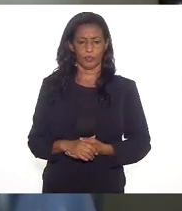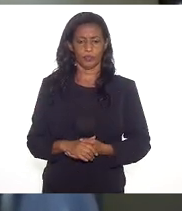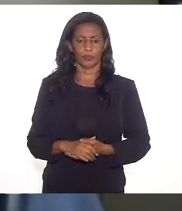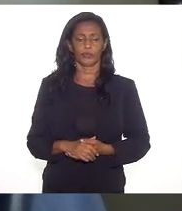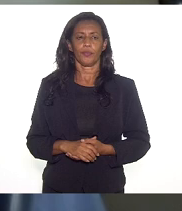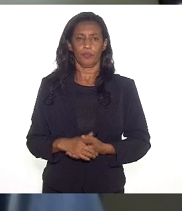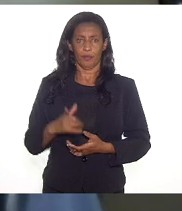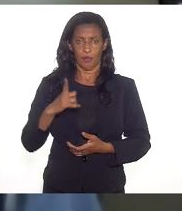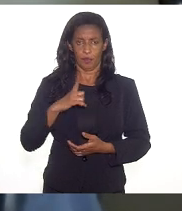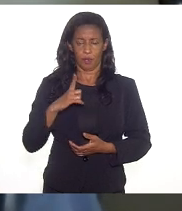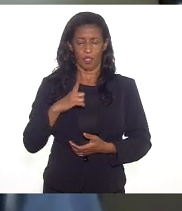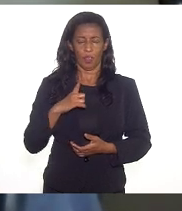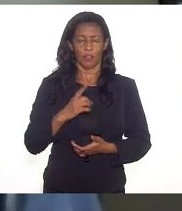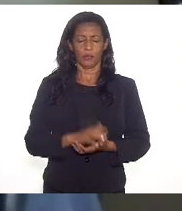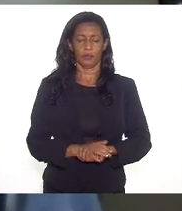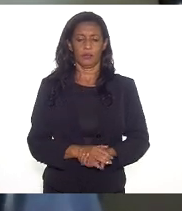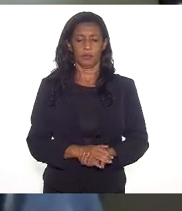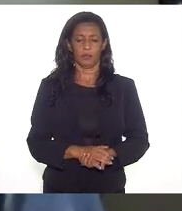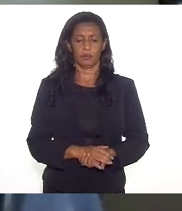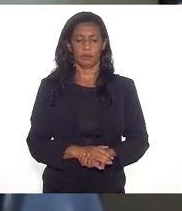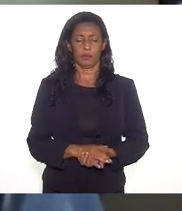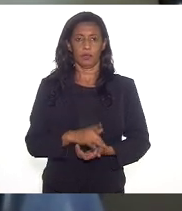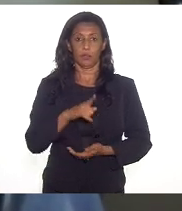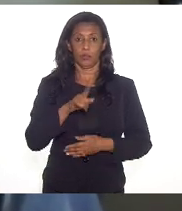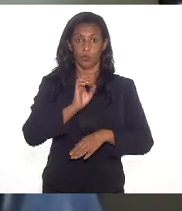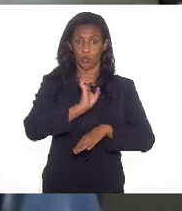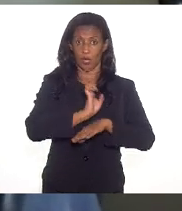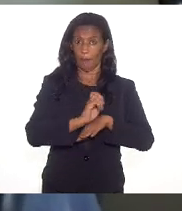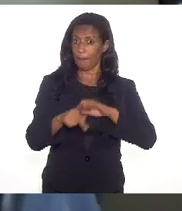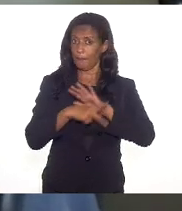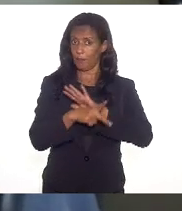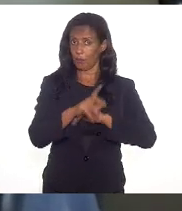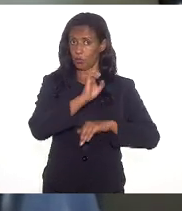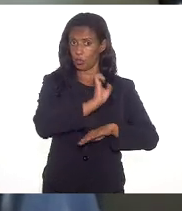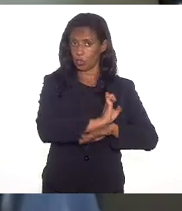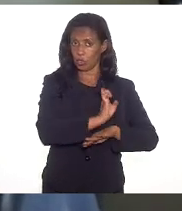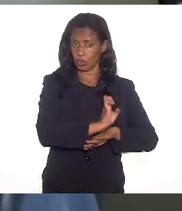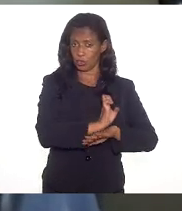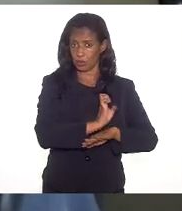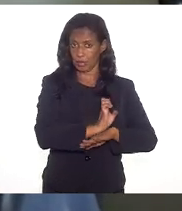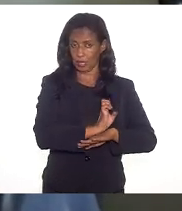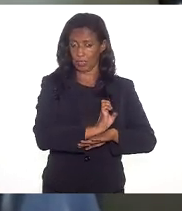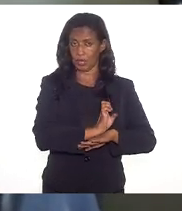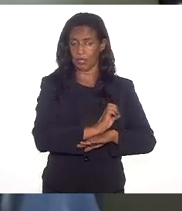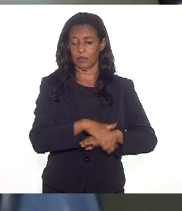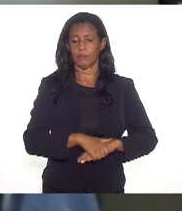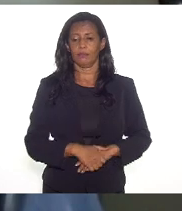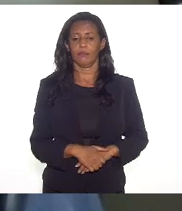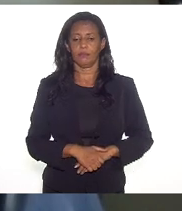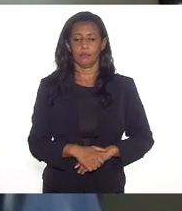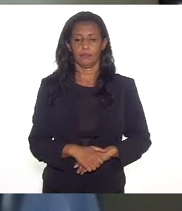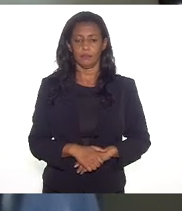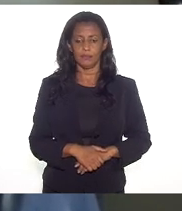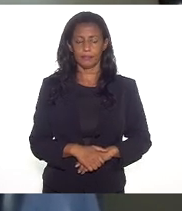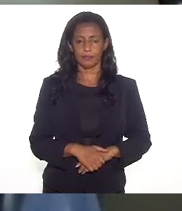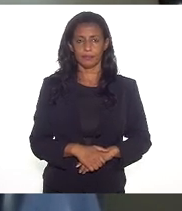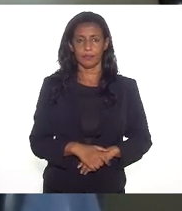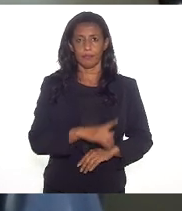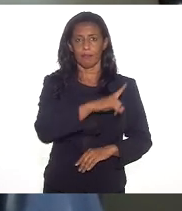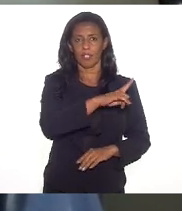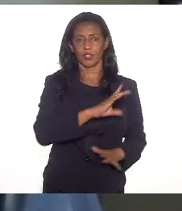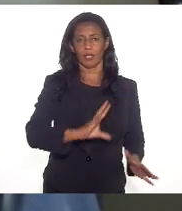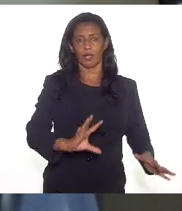Tarifária, que o Estado, que é do Estado, mas que está delegado, infelizmente, à